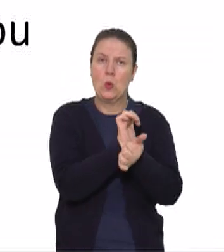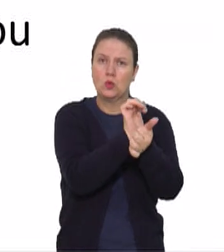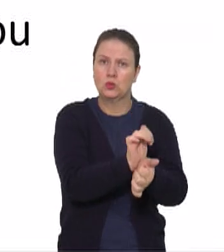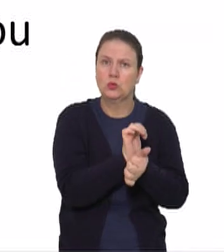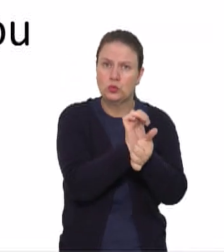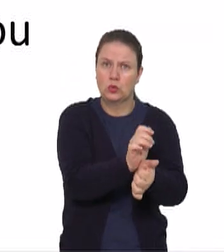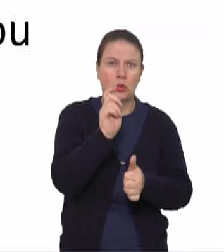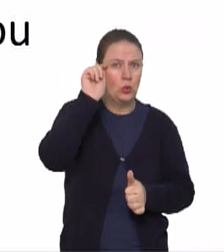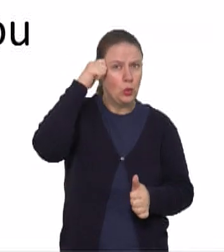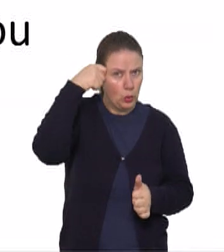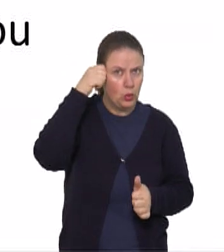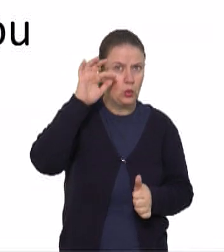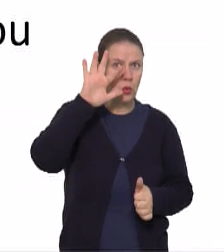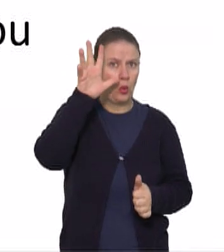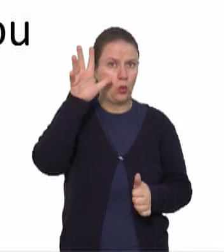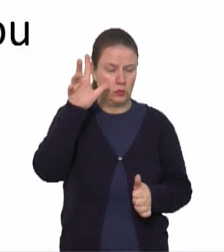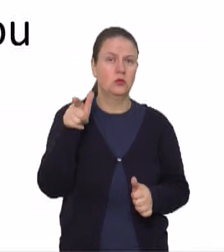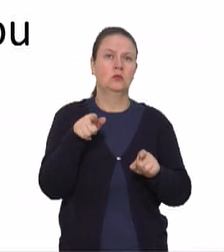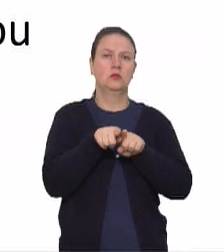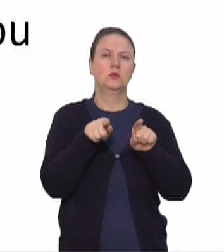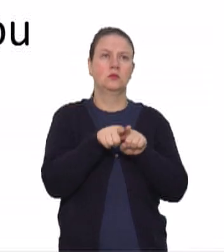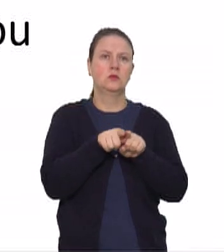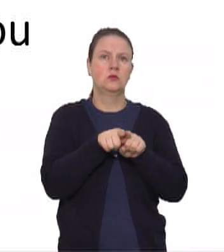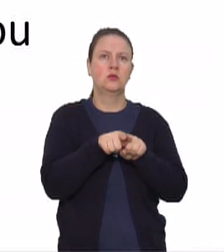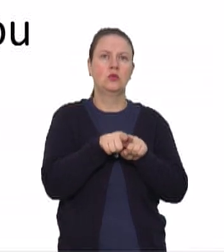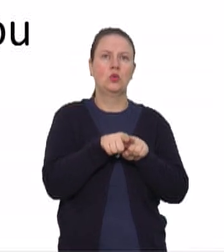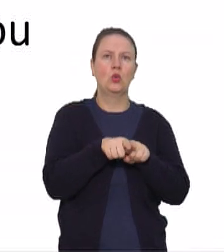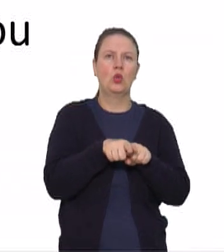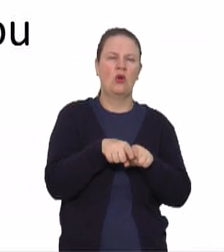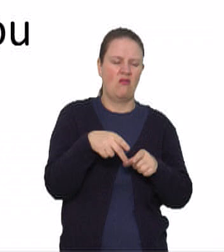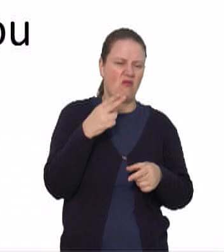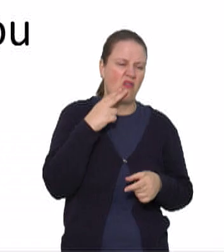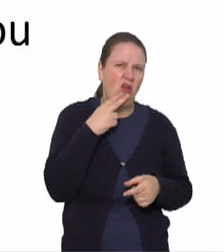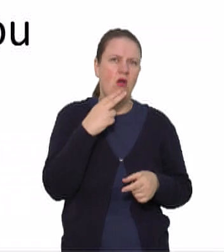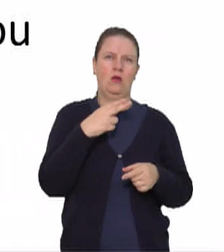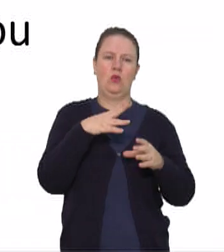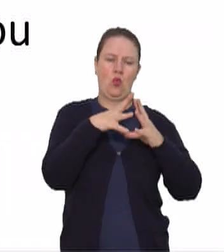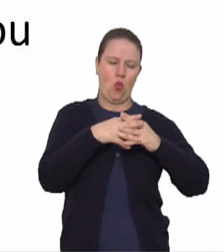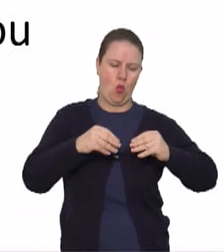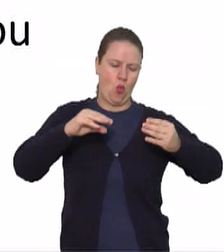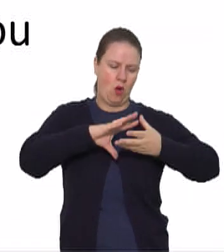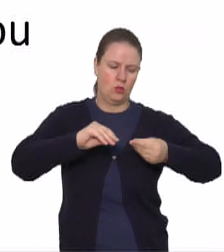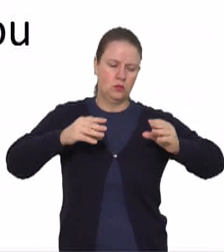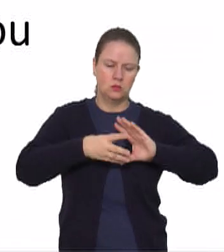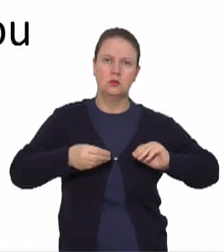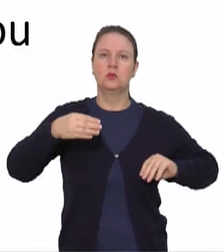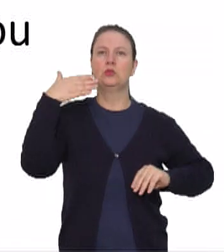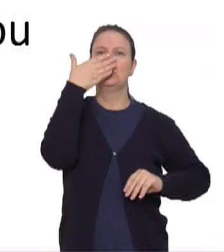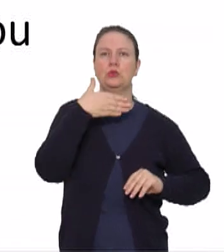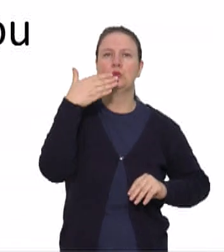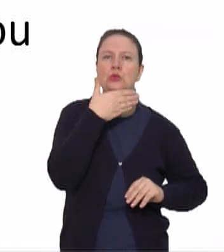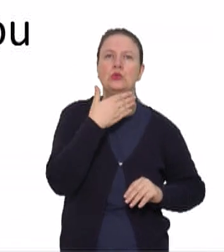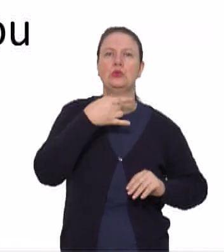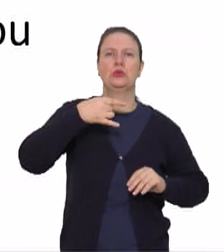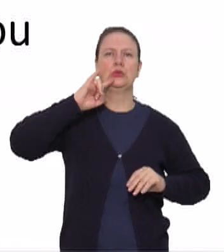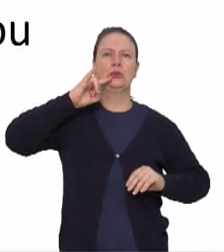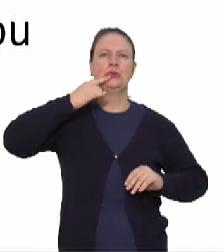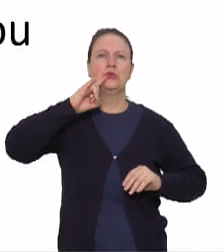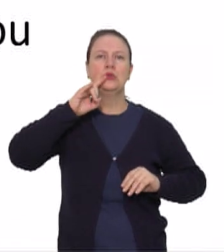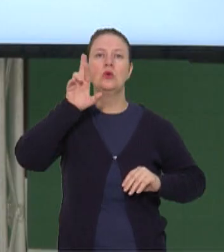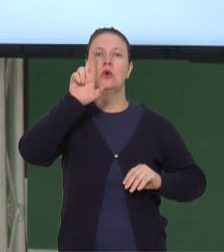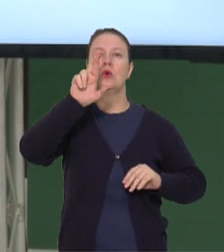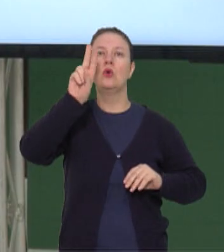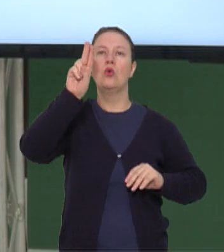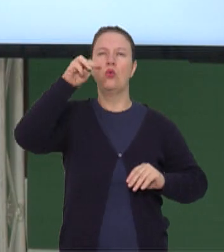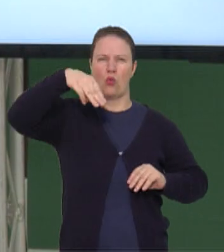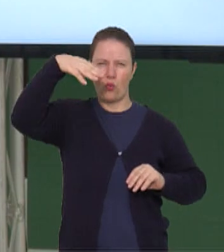produziam gêneros tropicais, como fumo, algodão, açúcar, né, rum, bebida alcoólica extraída da cana. Então era isso